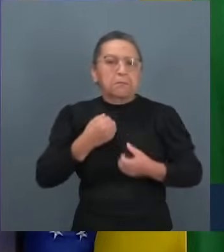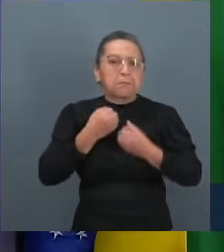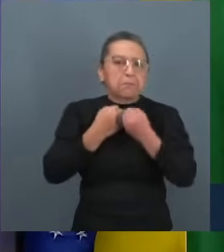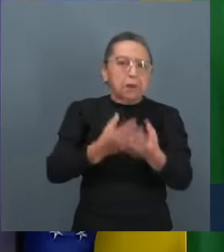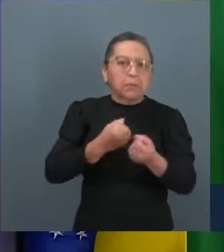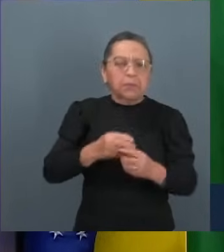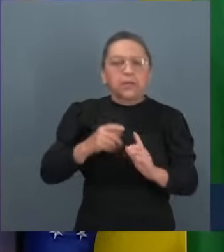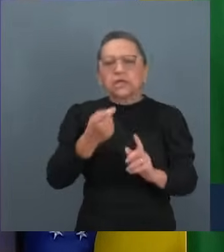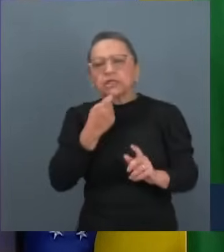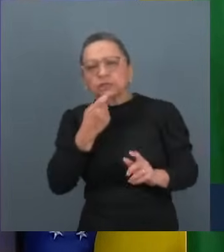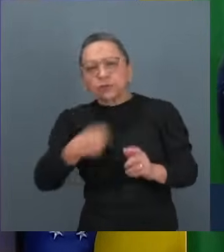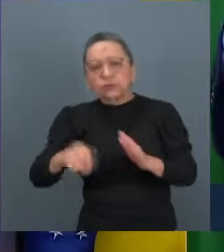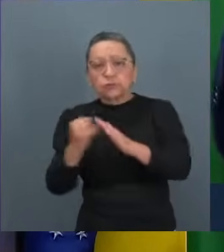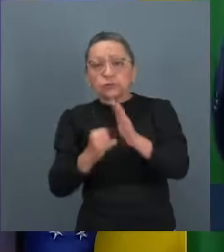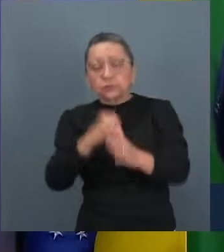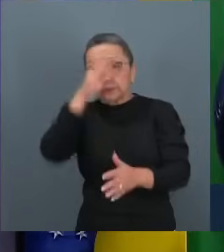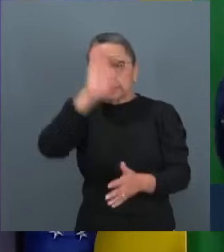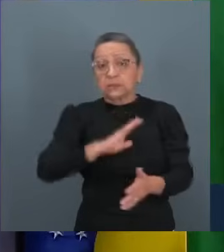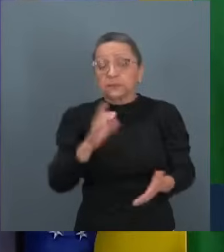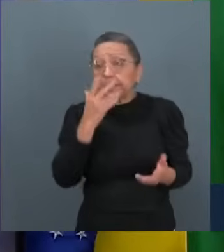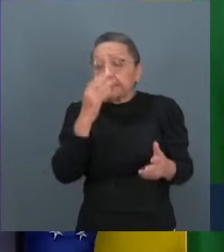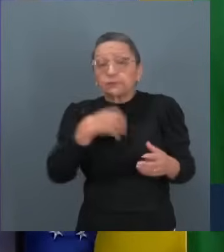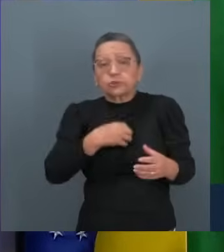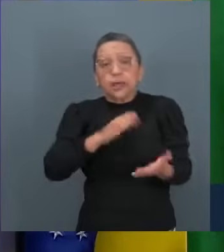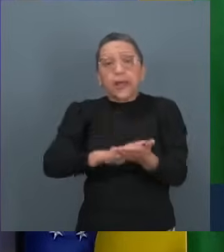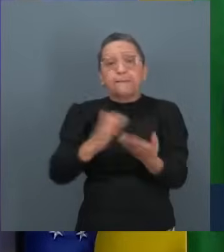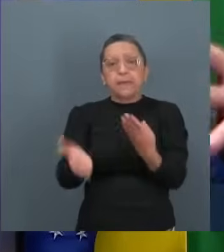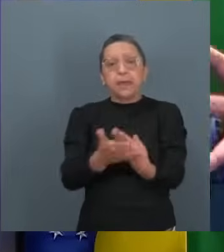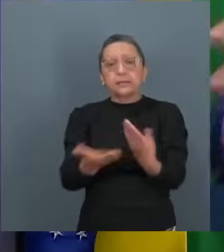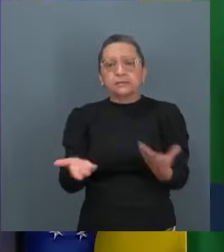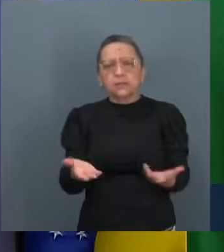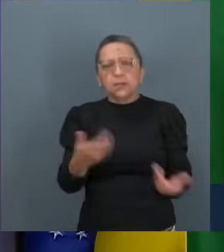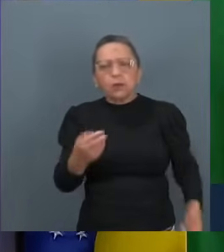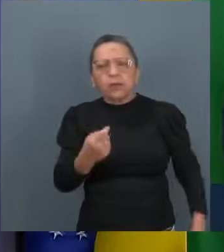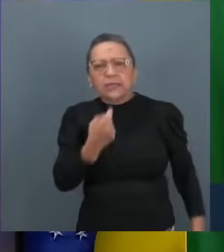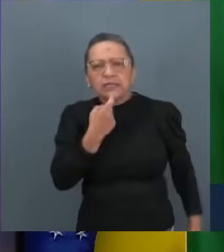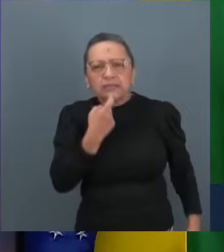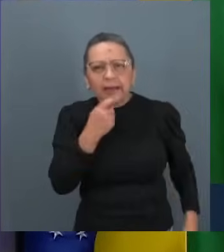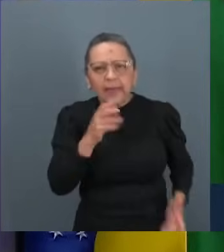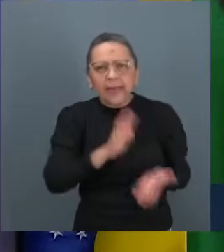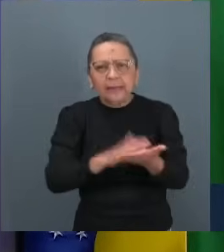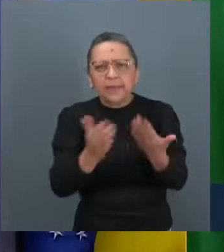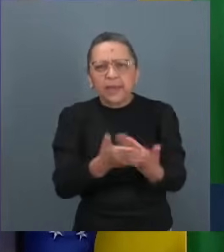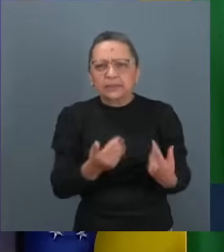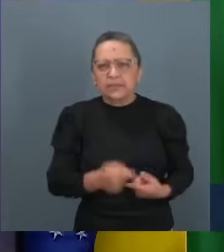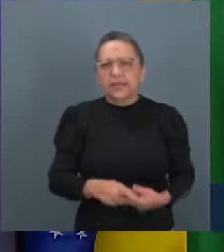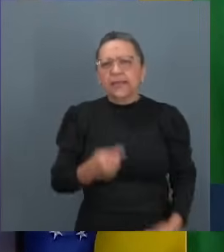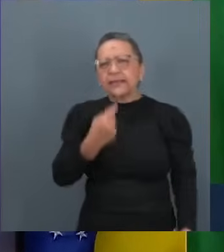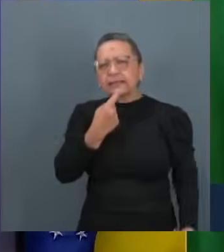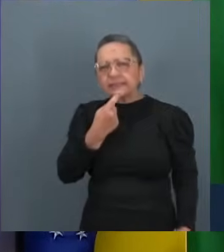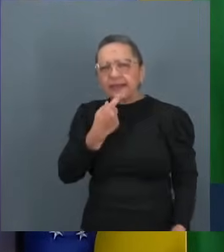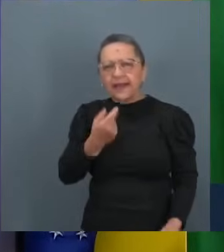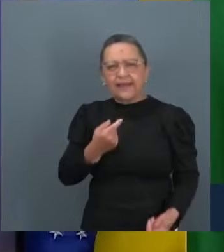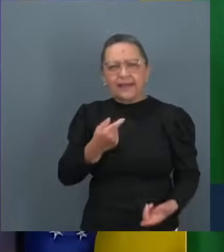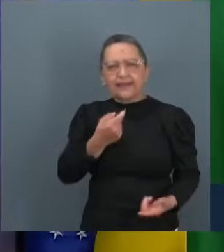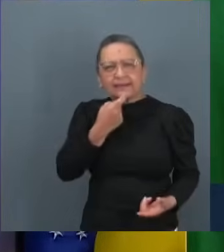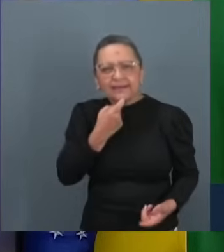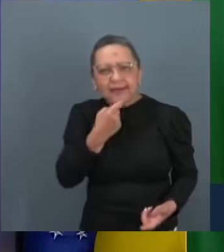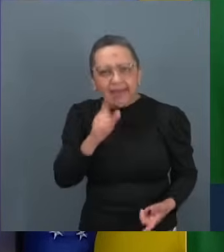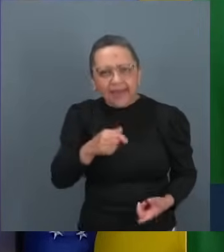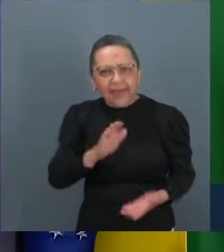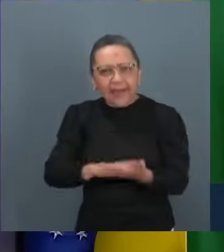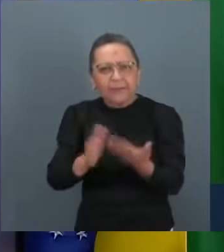sejam considerados como ameaças à democracia. Ou seja, criticar é ameaça, é ataque. Criticar é ameaça?